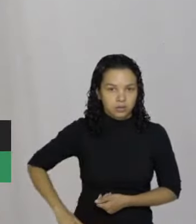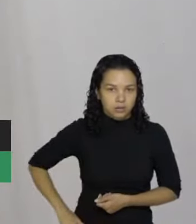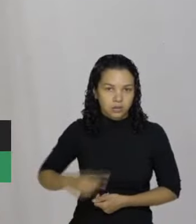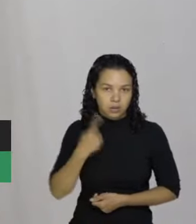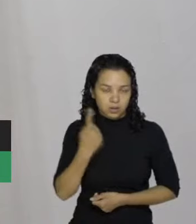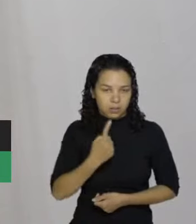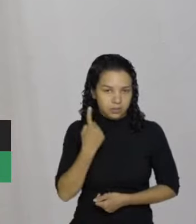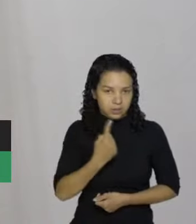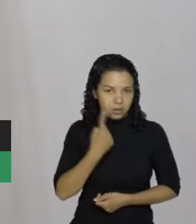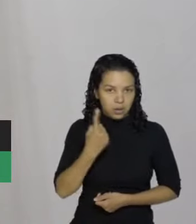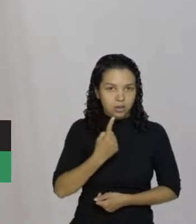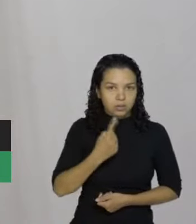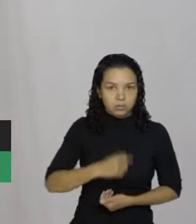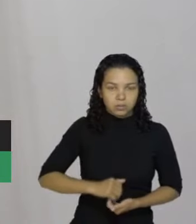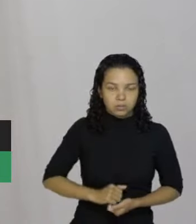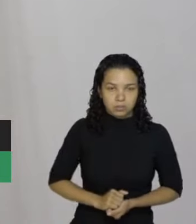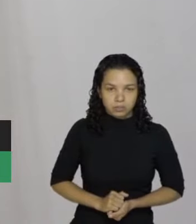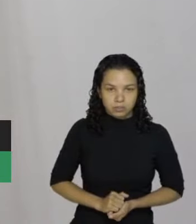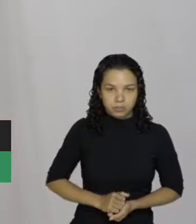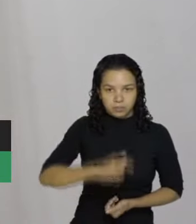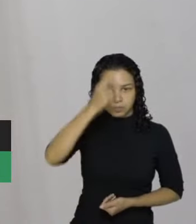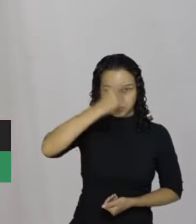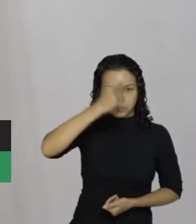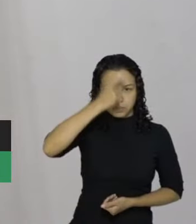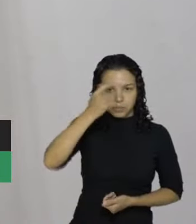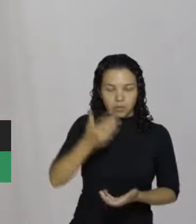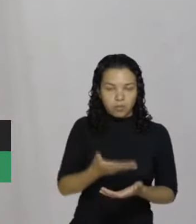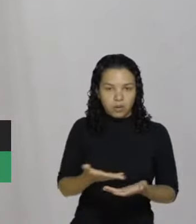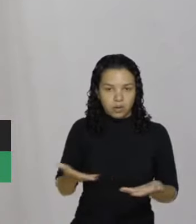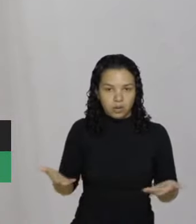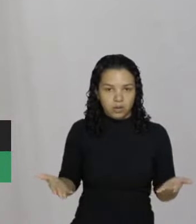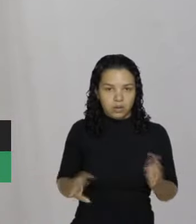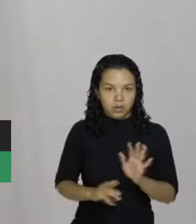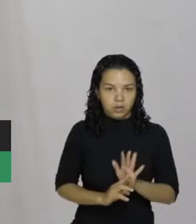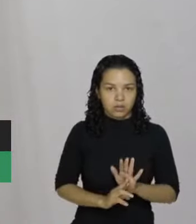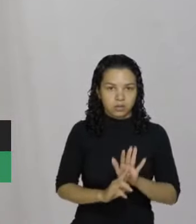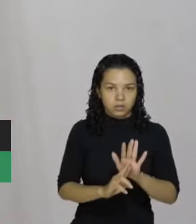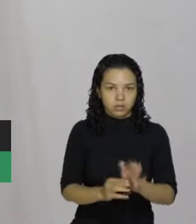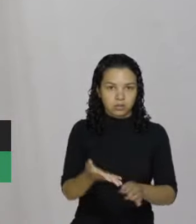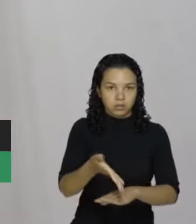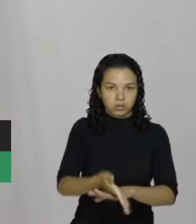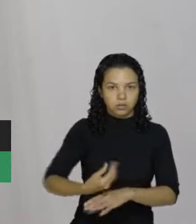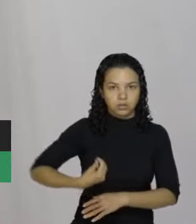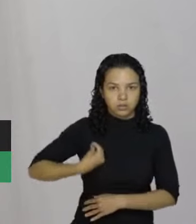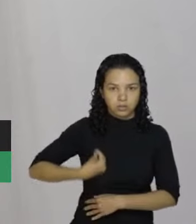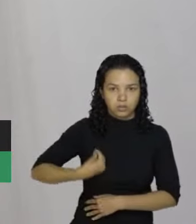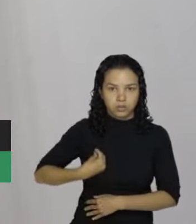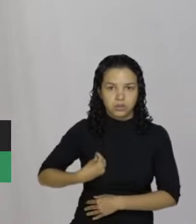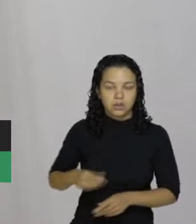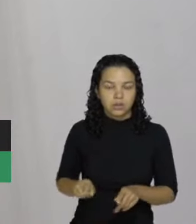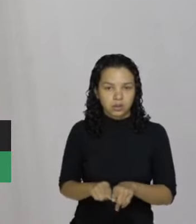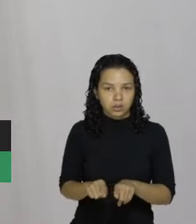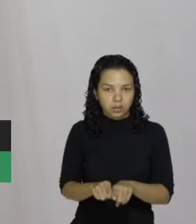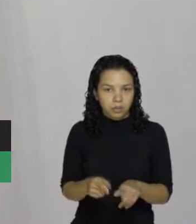Cudilar, que a todos os nossos colegas deputados que aqui estão. E eu